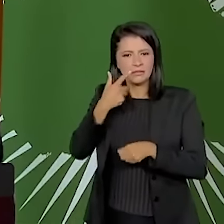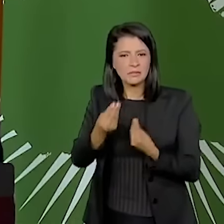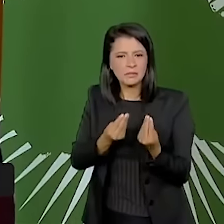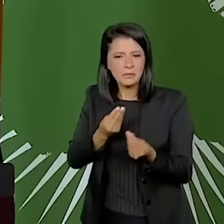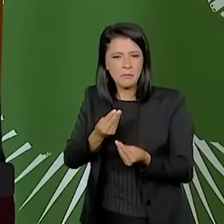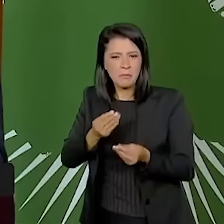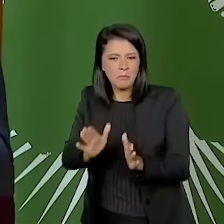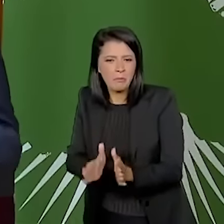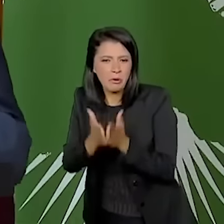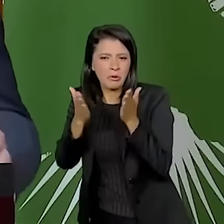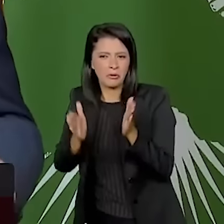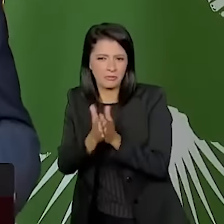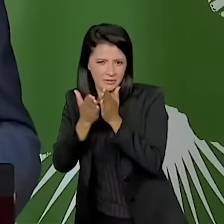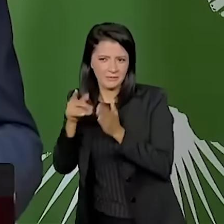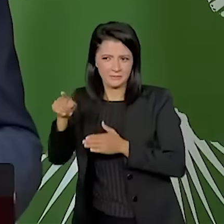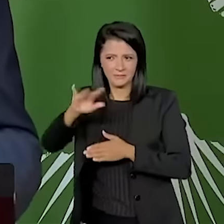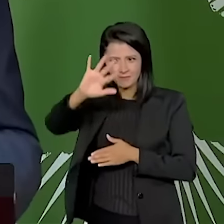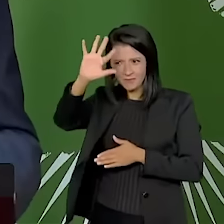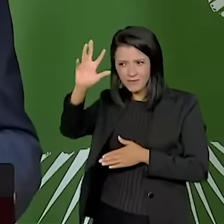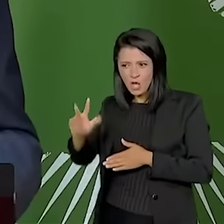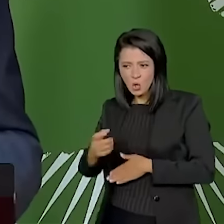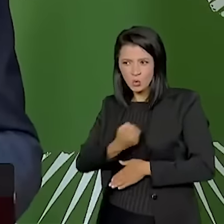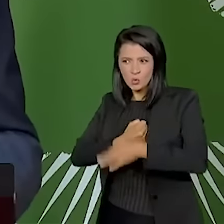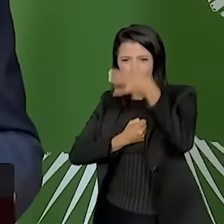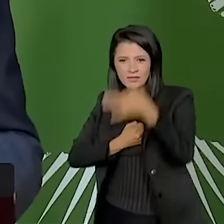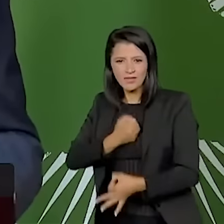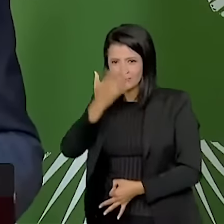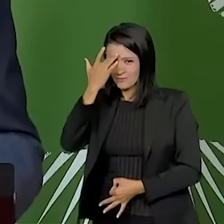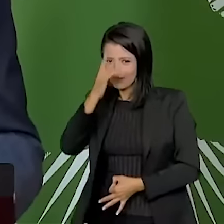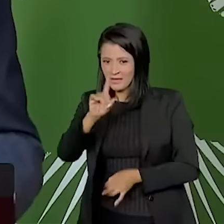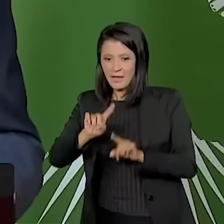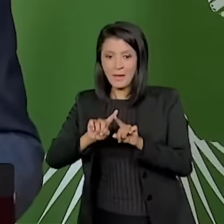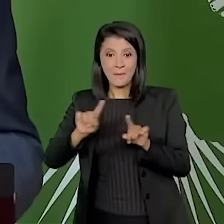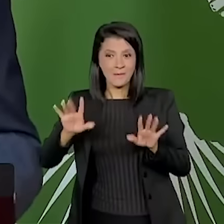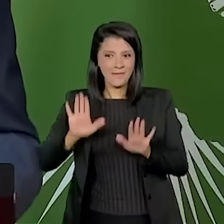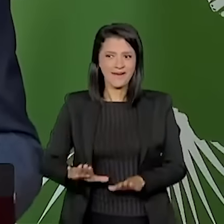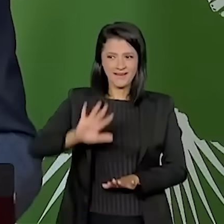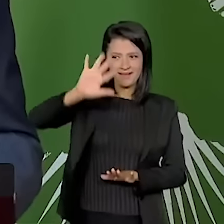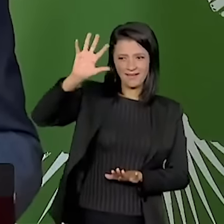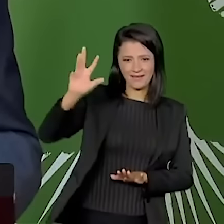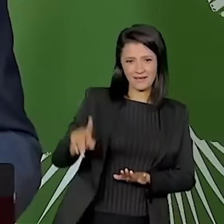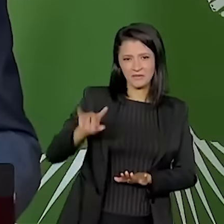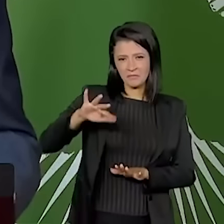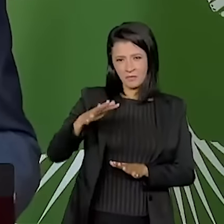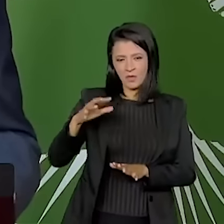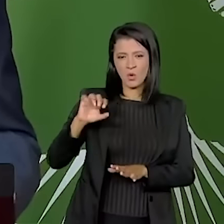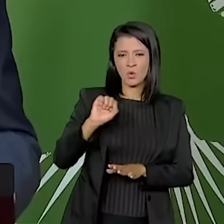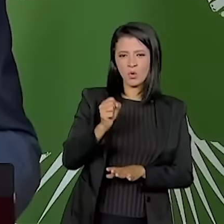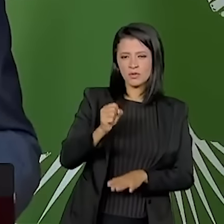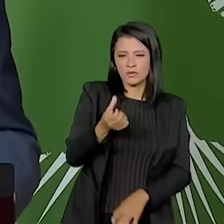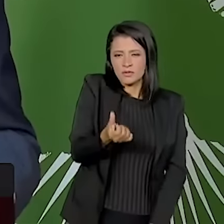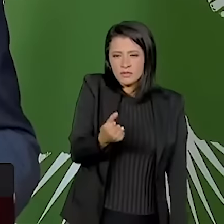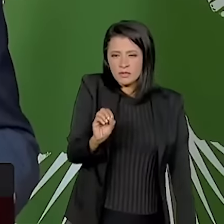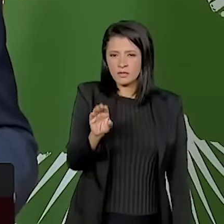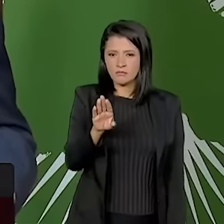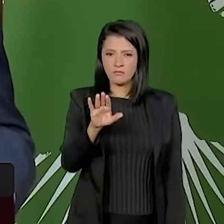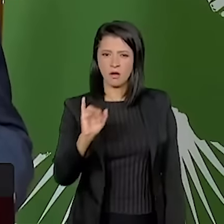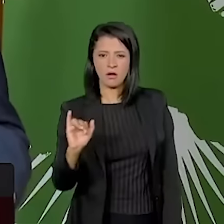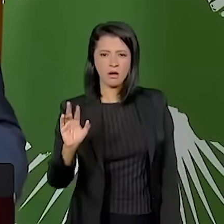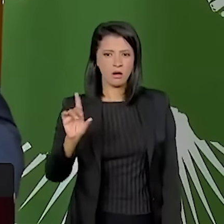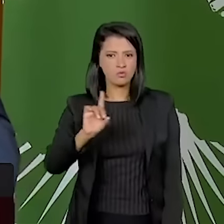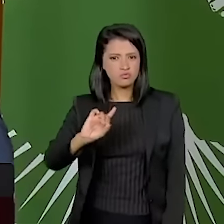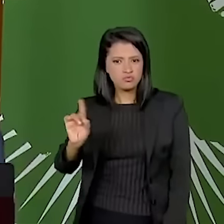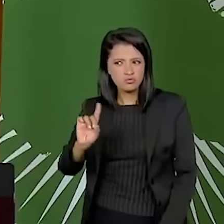eu não tenho o número preciso, mas é uma dívida do continente africano da ordem de 860 bilhões de